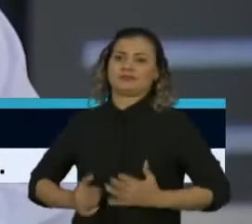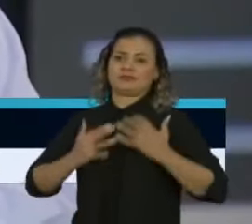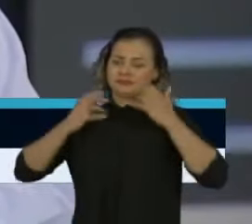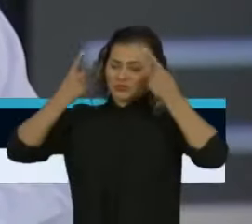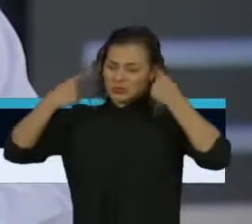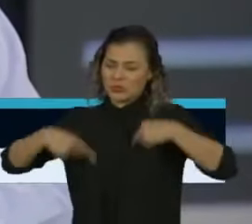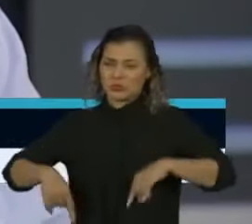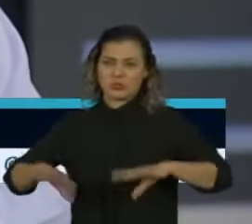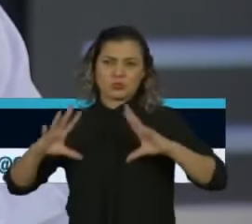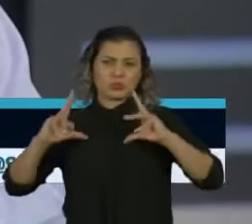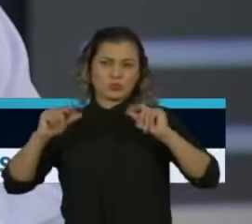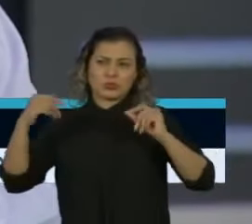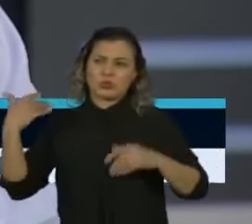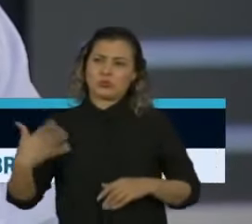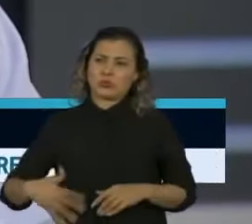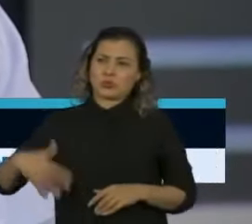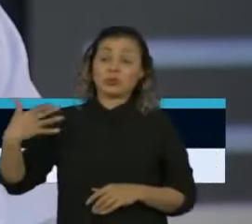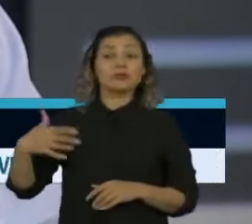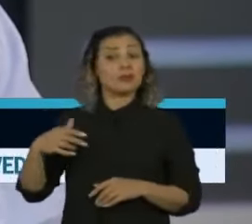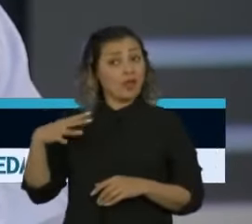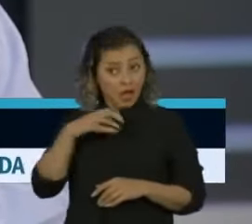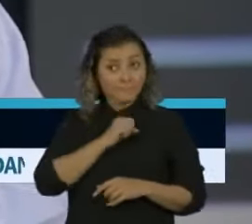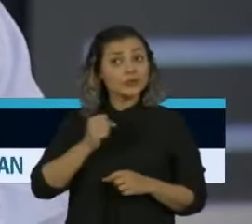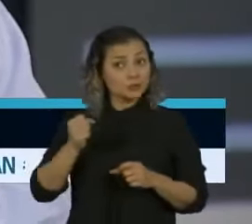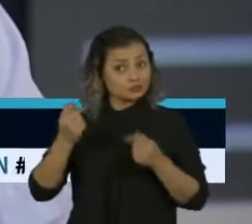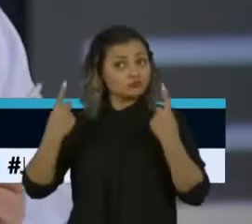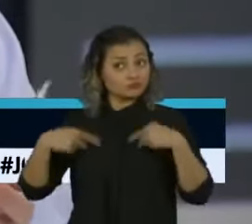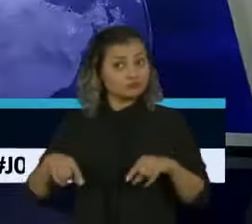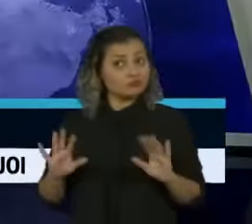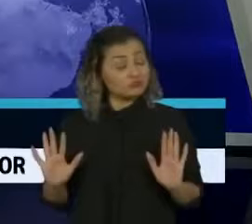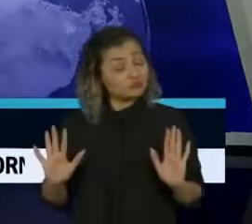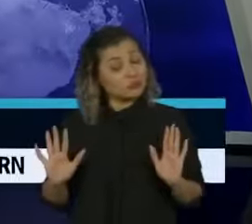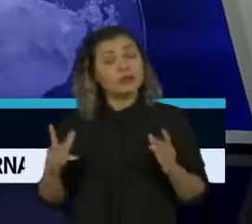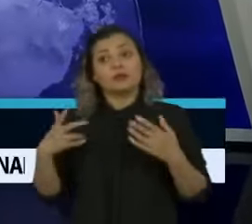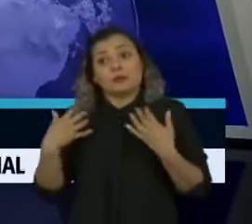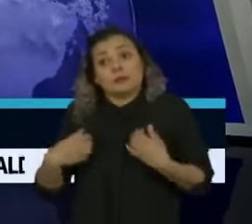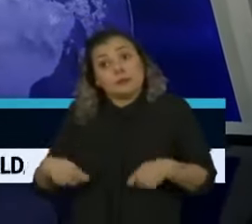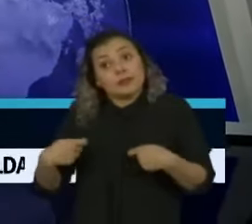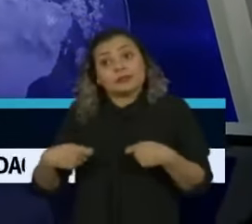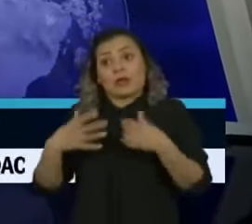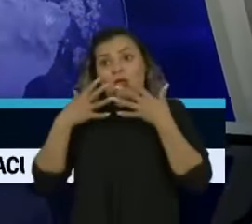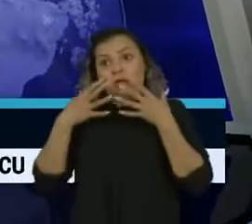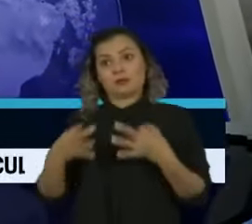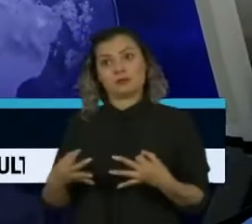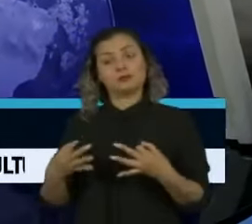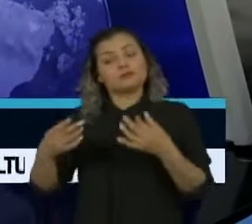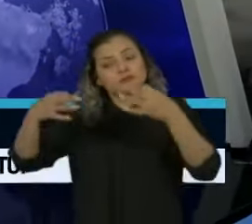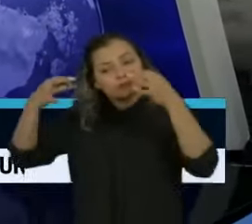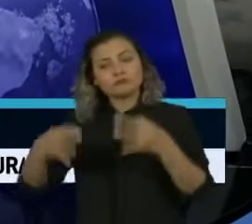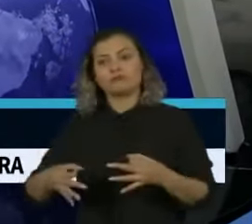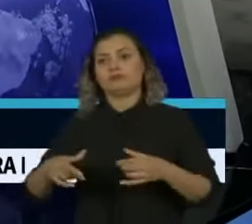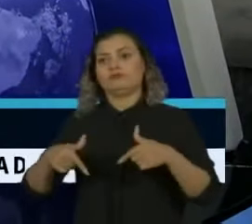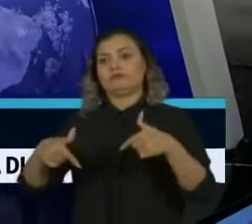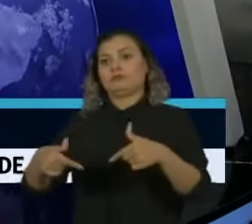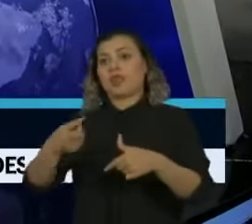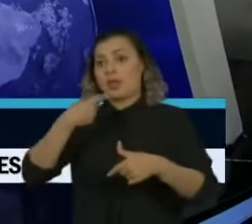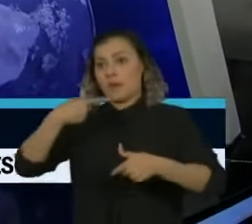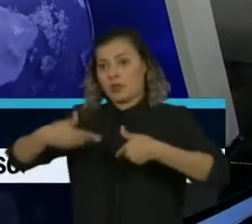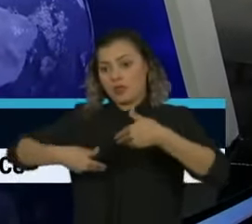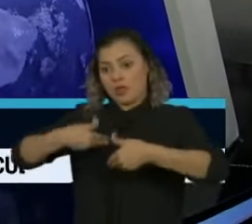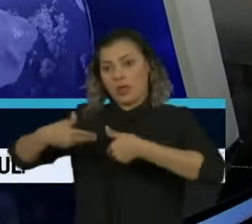disseminado por todo o corpo e que caminha muito rapidamente. E território para utilizar, com certeza, os corticosteroides que